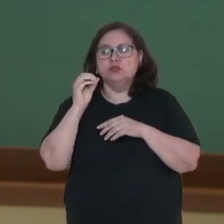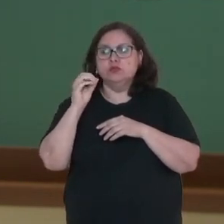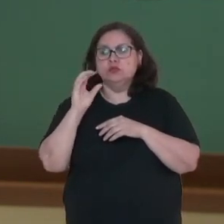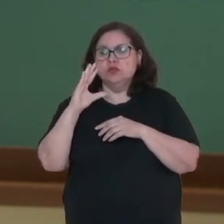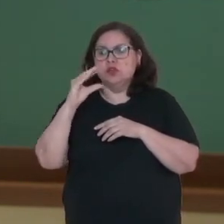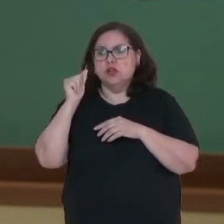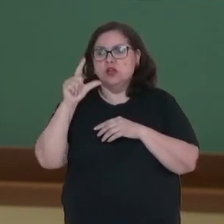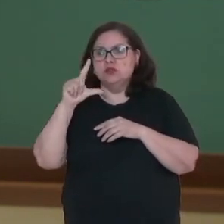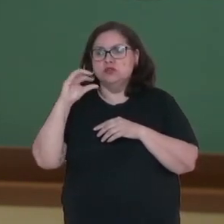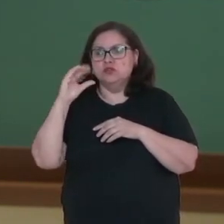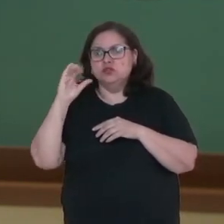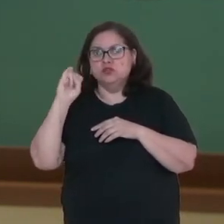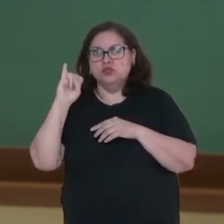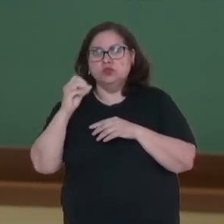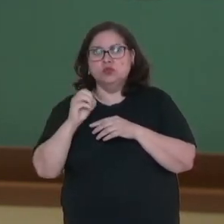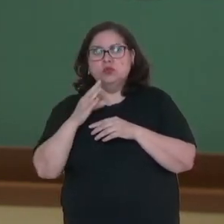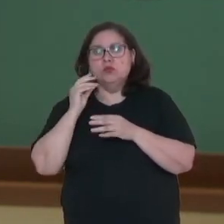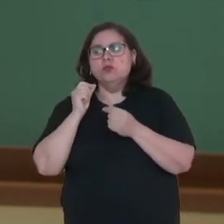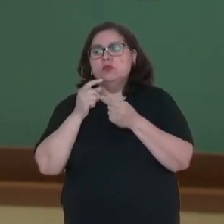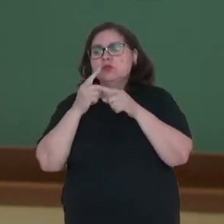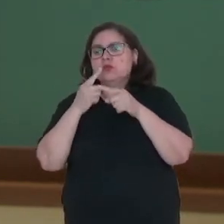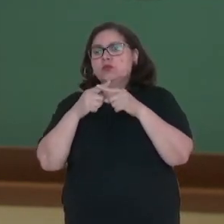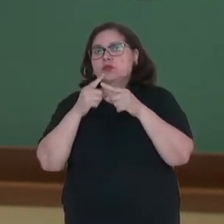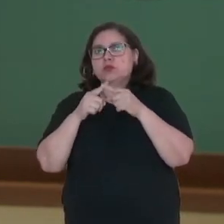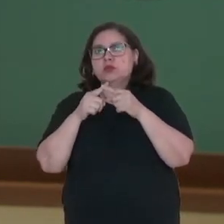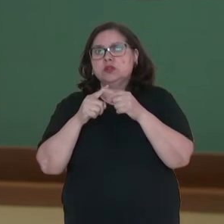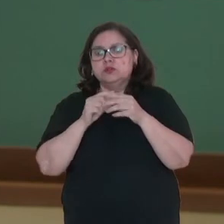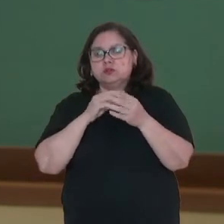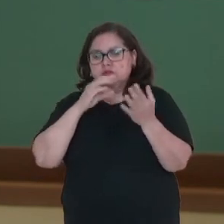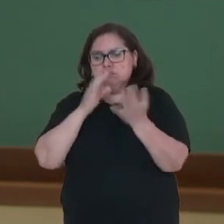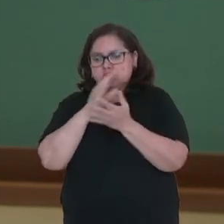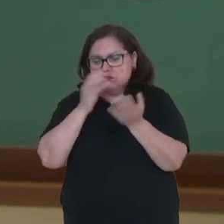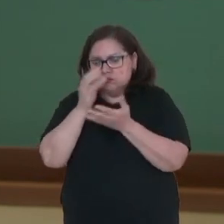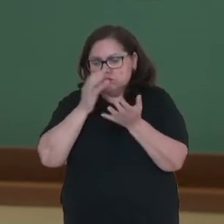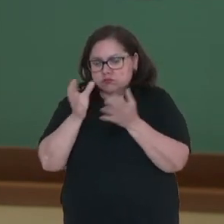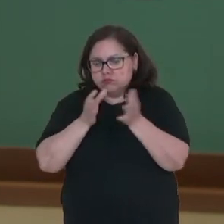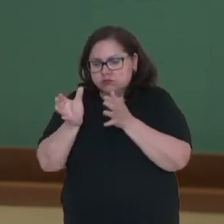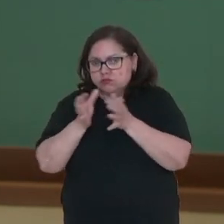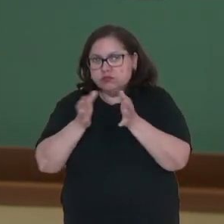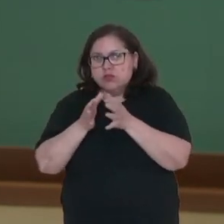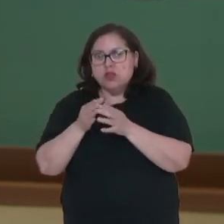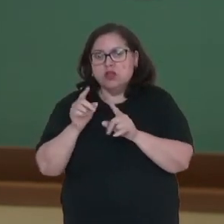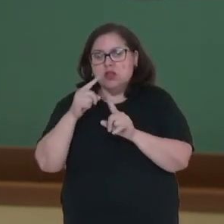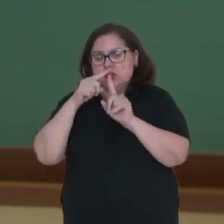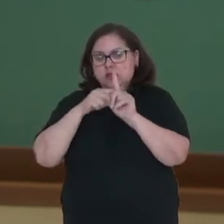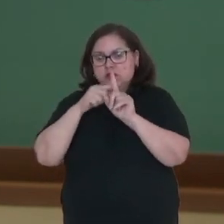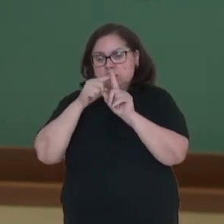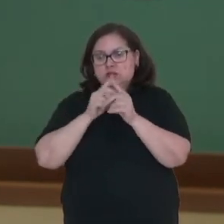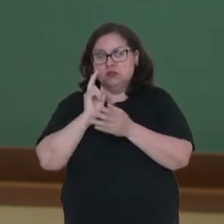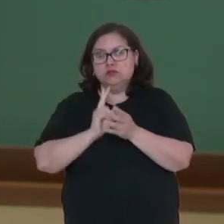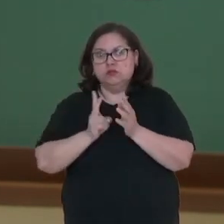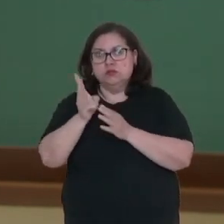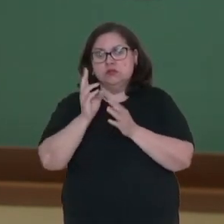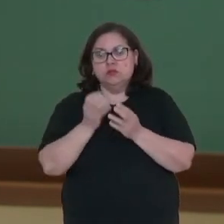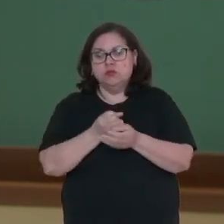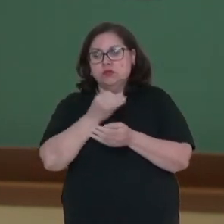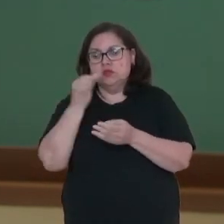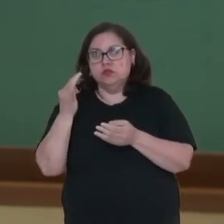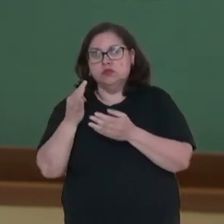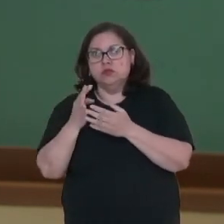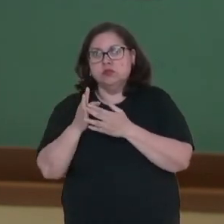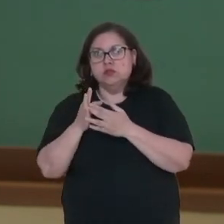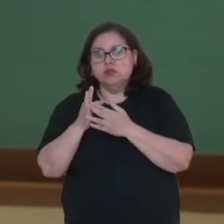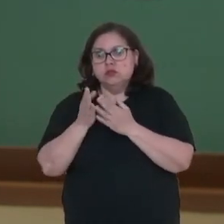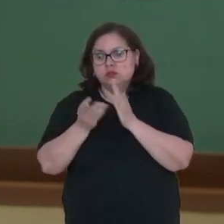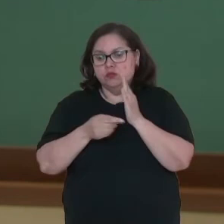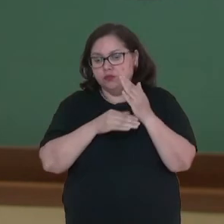bem. Agora, por mais que nós agitamos a solução a temperatura constante, a quantidade do corpo